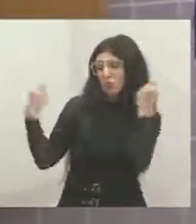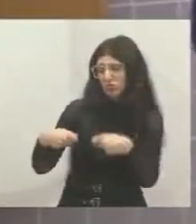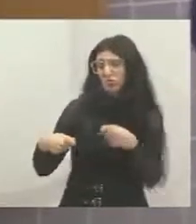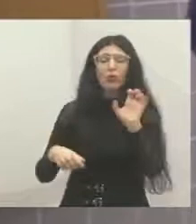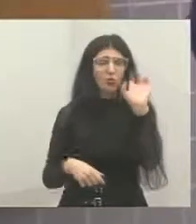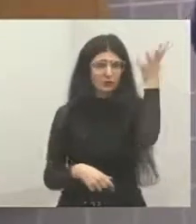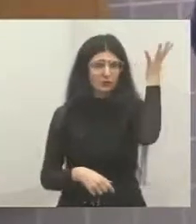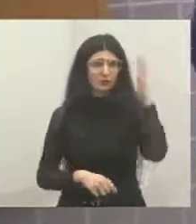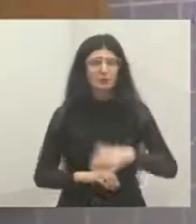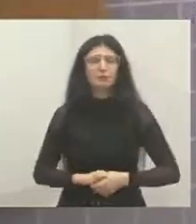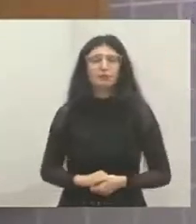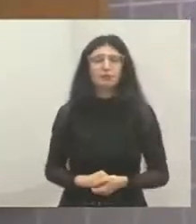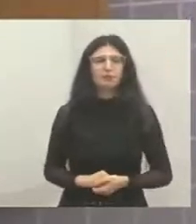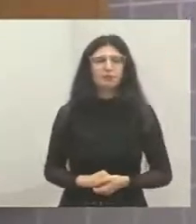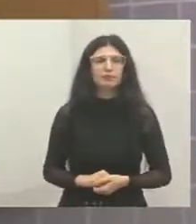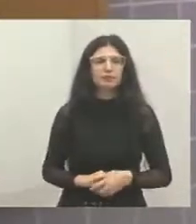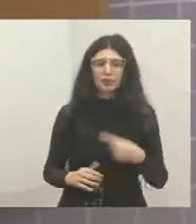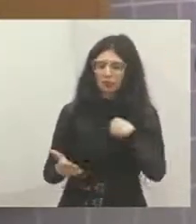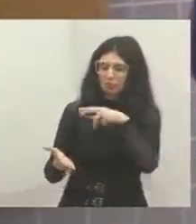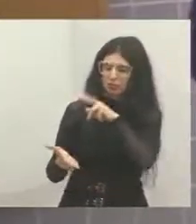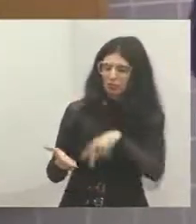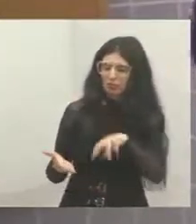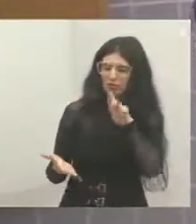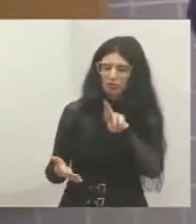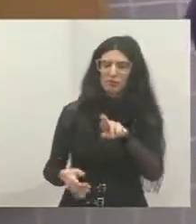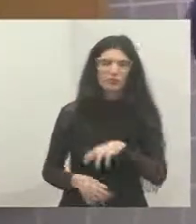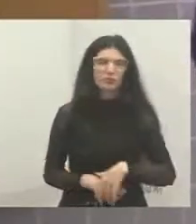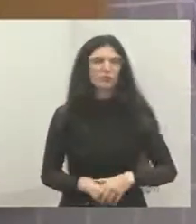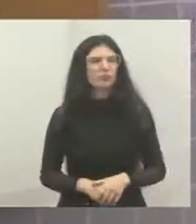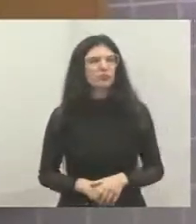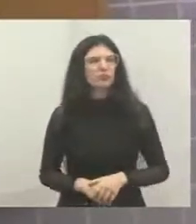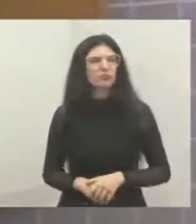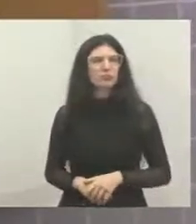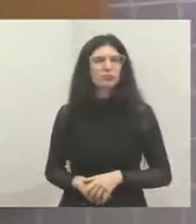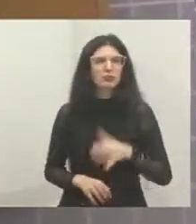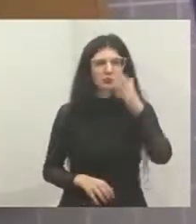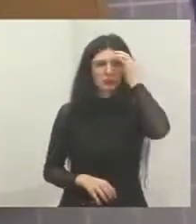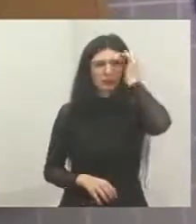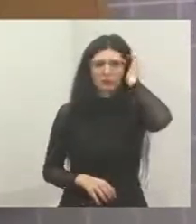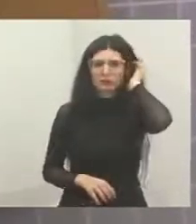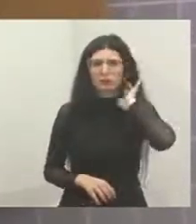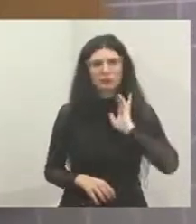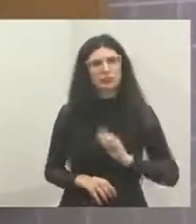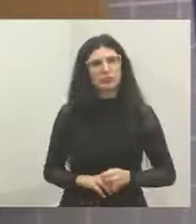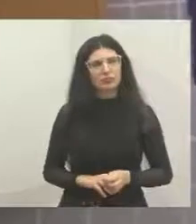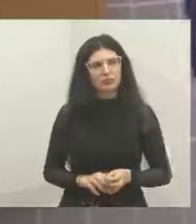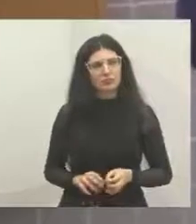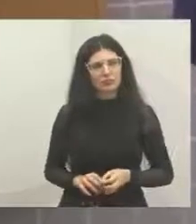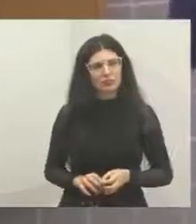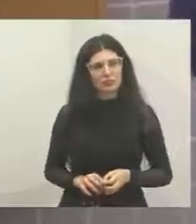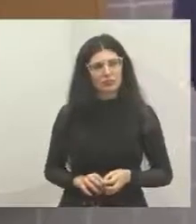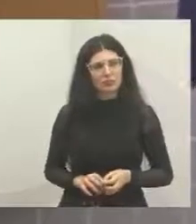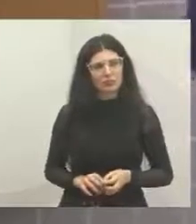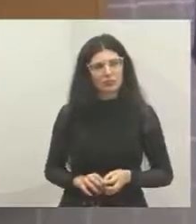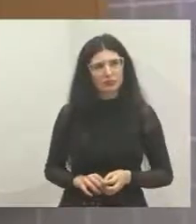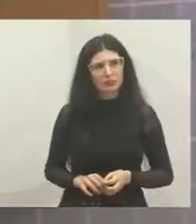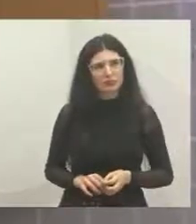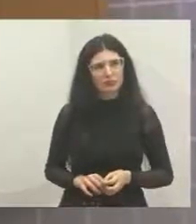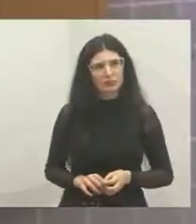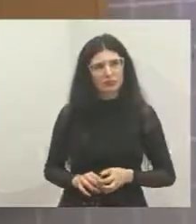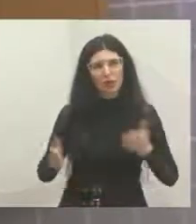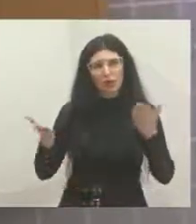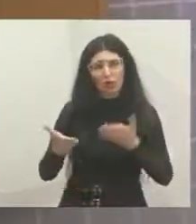que, na forma que eu li aqui a resposta, como me trouxeram, eu vejo que eu não interpretei da forma como foi colocado. Então,